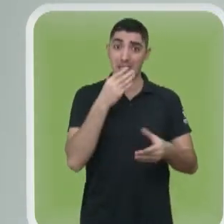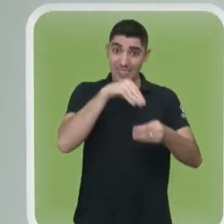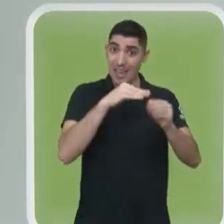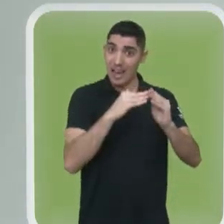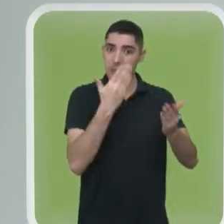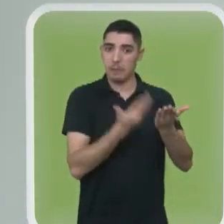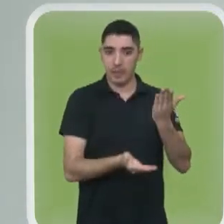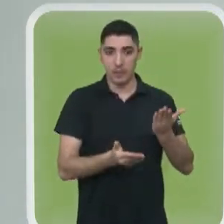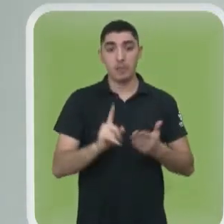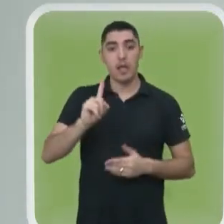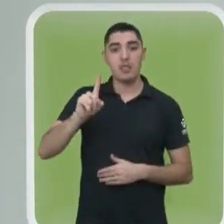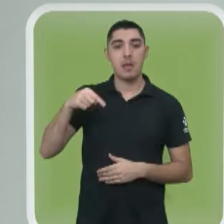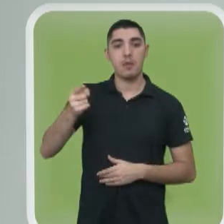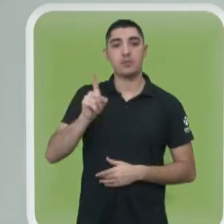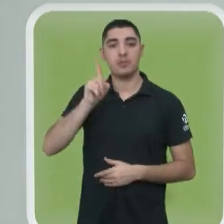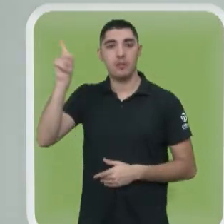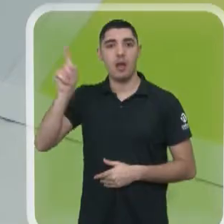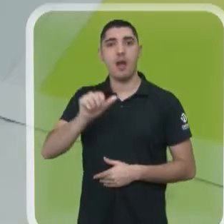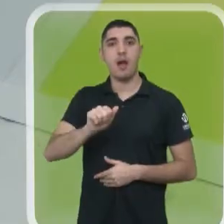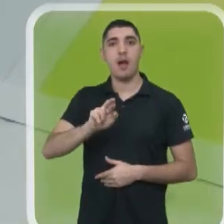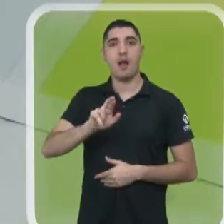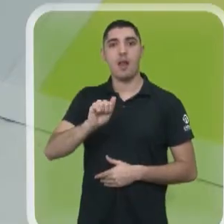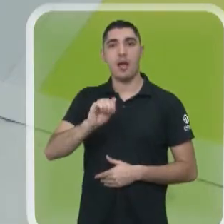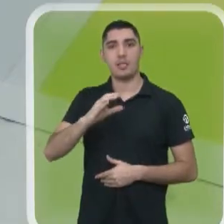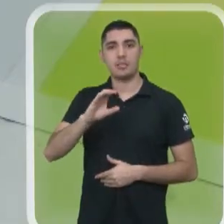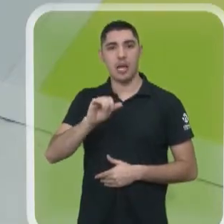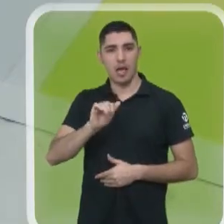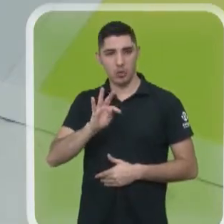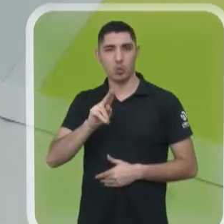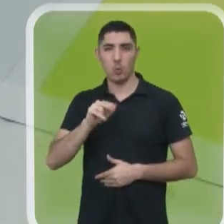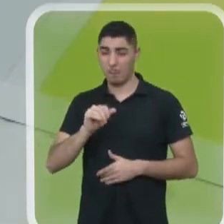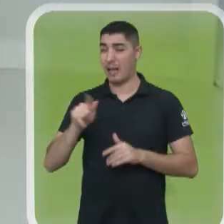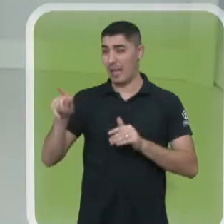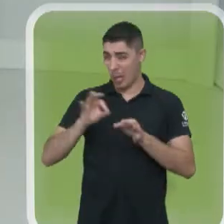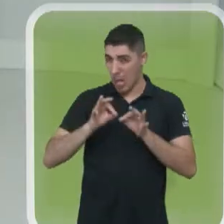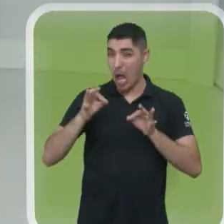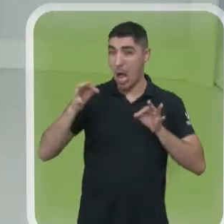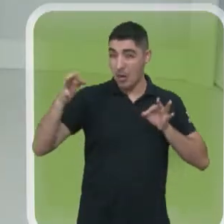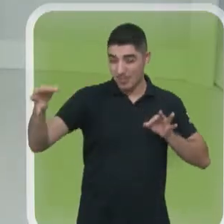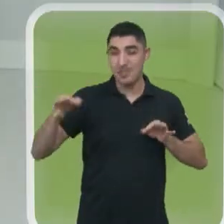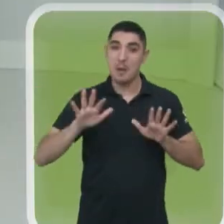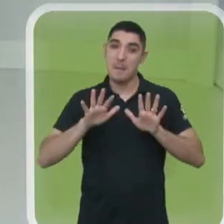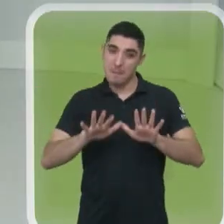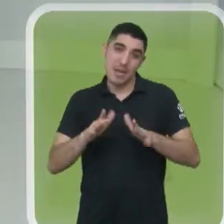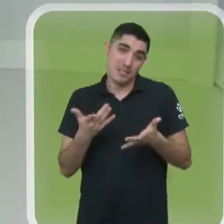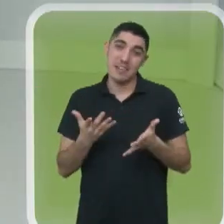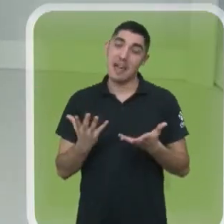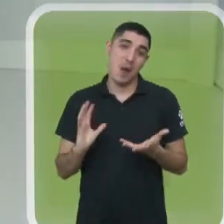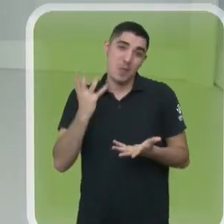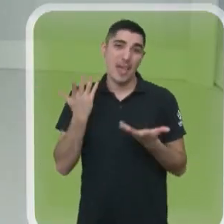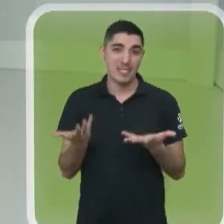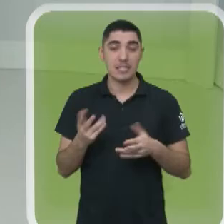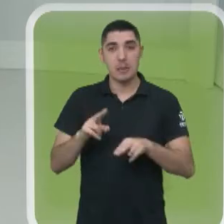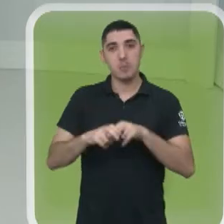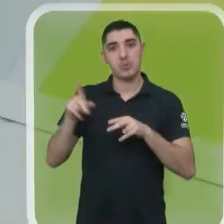enfrenta na em Araçatuba Araçatuba é longe pra dedéu mas faz parte da vida Araçatuba e farmaconde de vôlei São José Tá